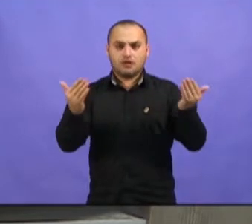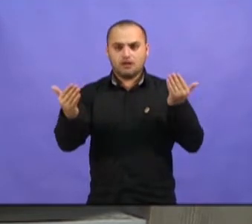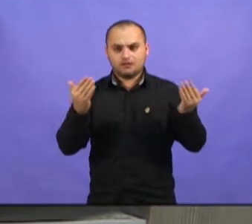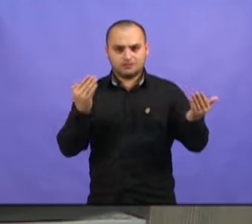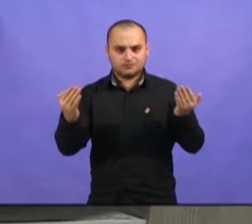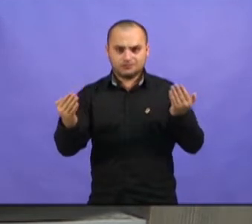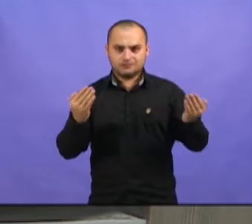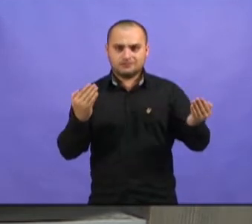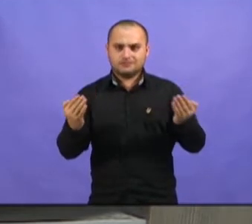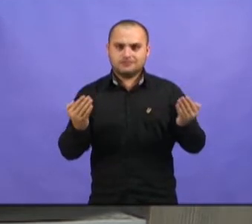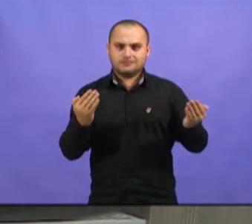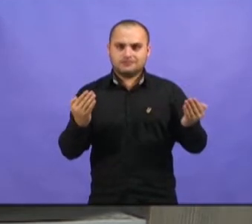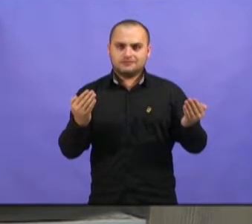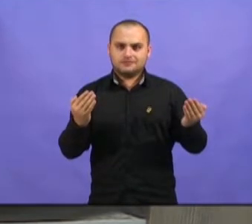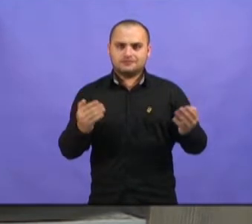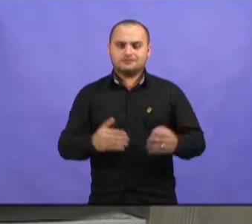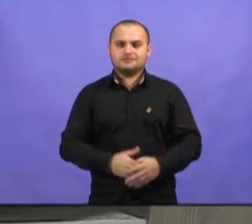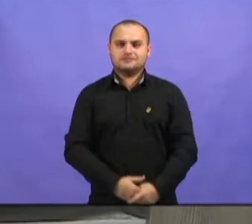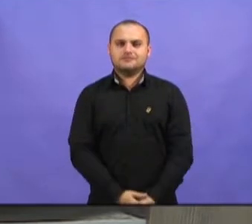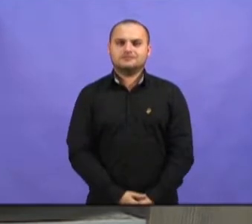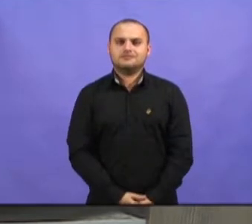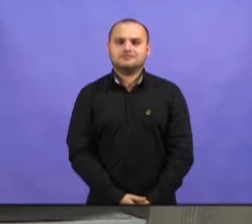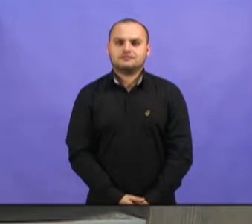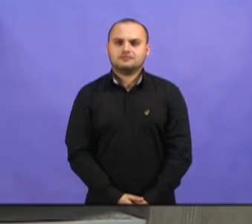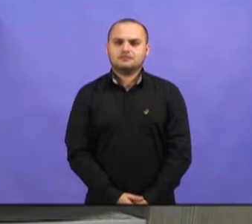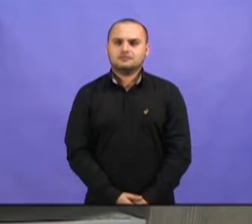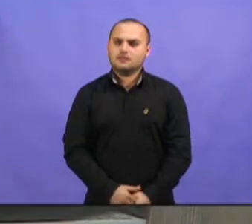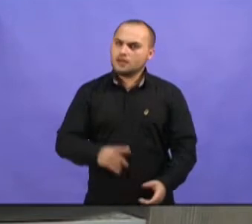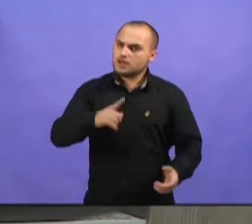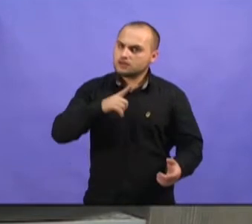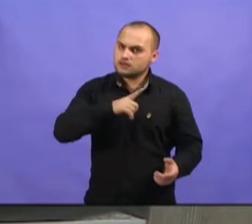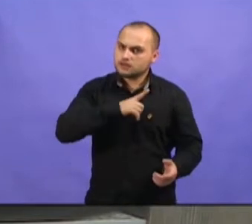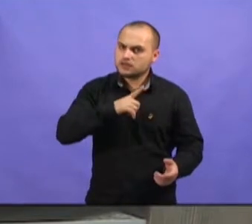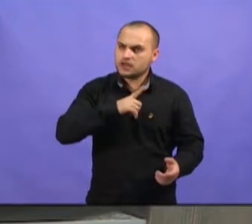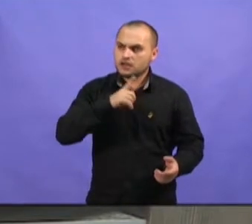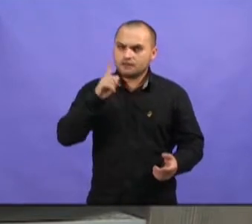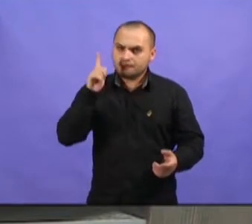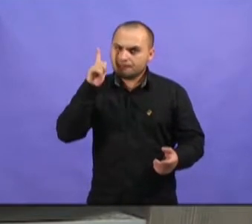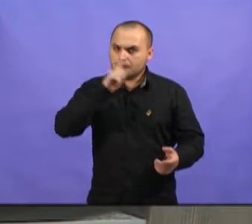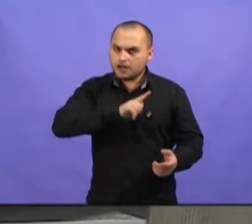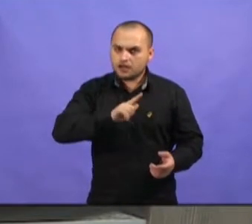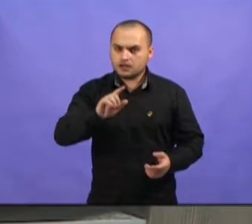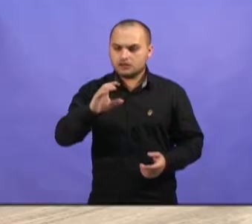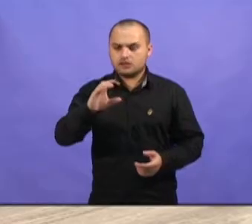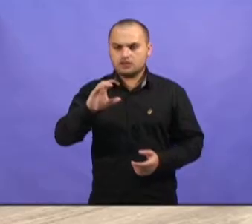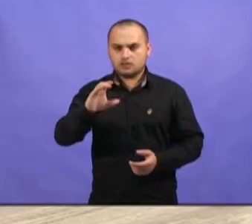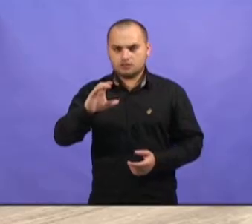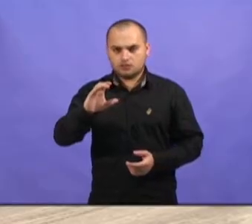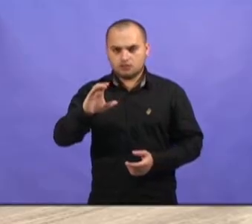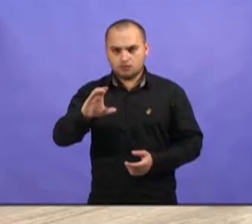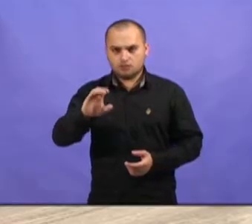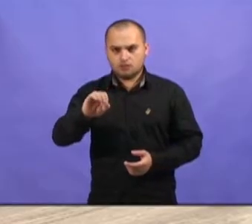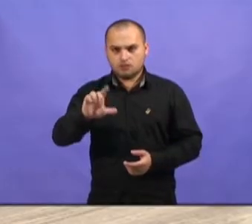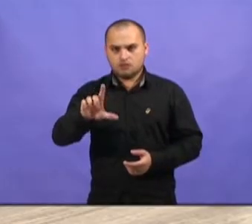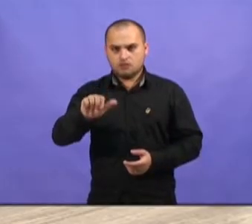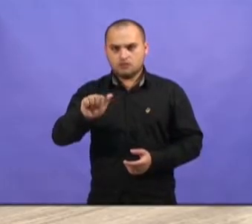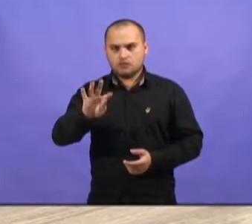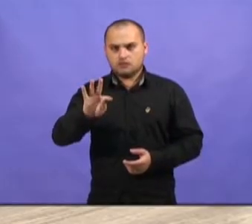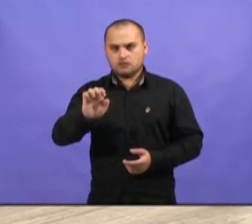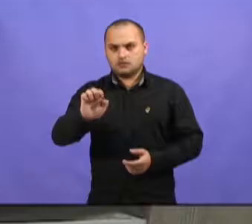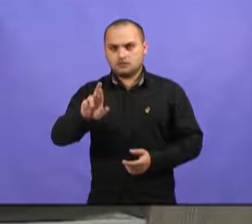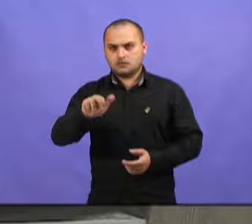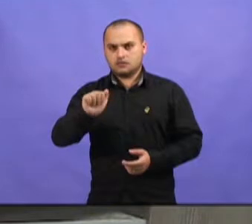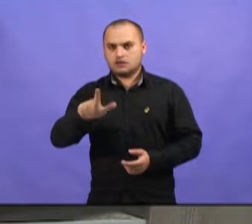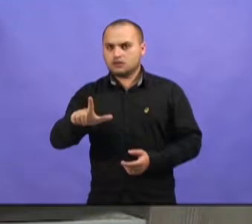Anatomicamente, ele fica perfeito. Doutor, e há efeitos colaterais quando o tratamento é feito por